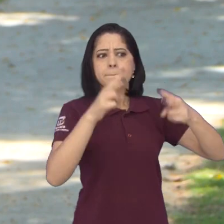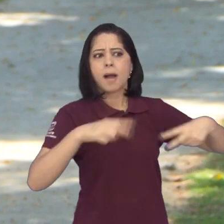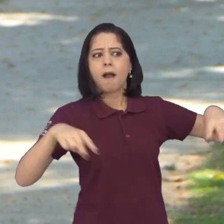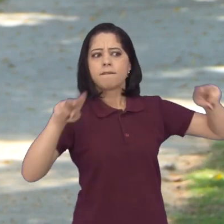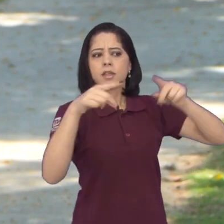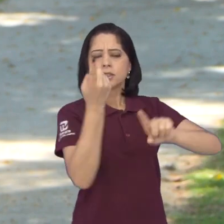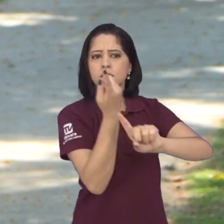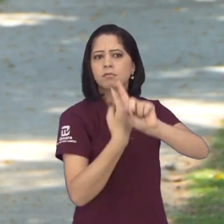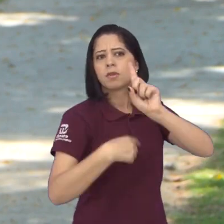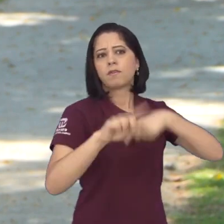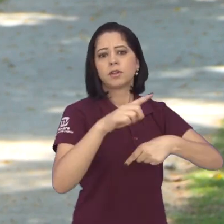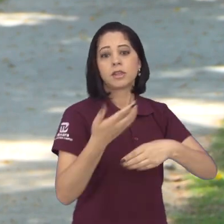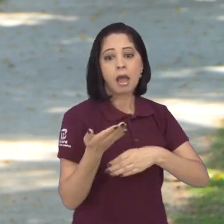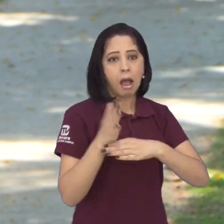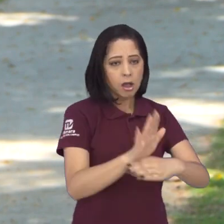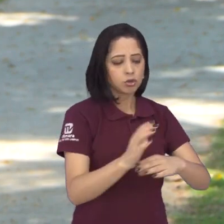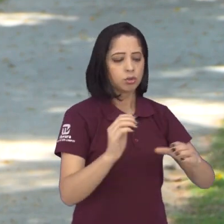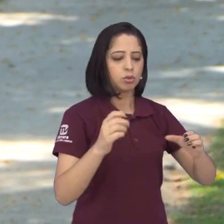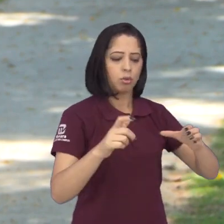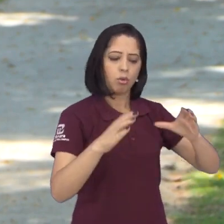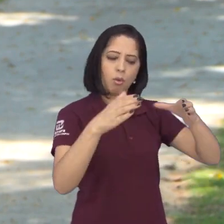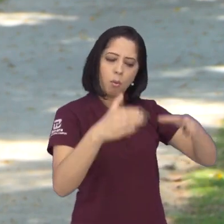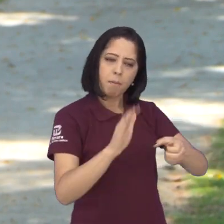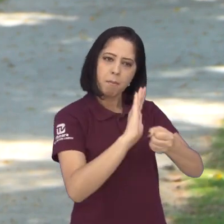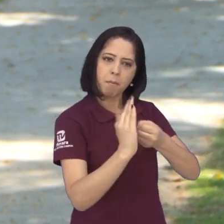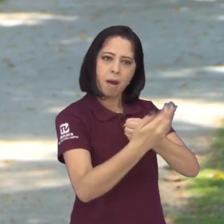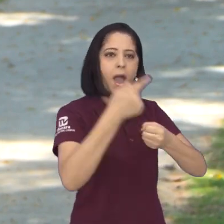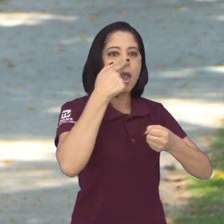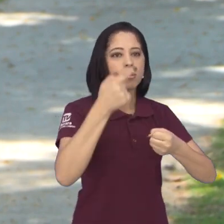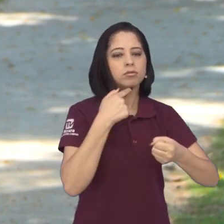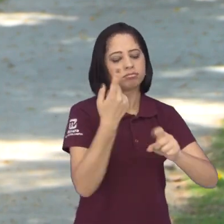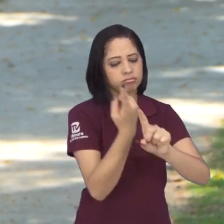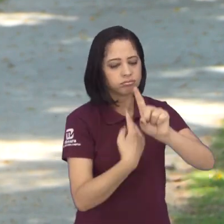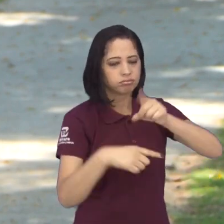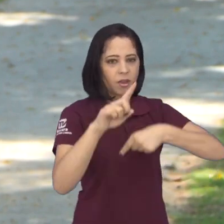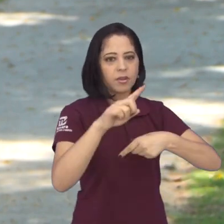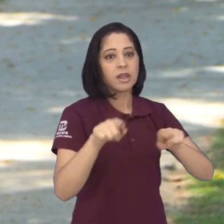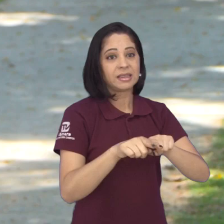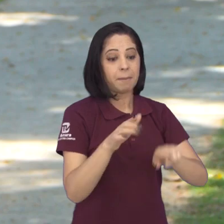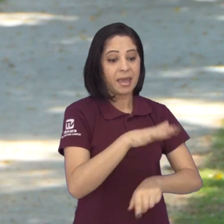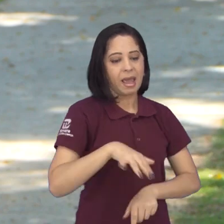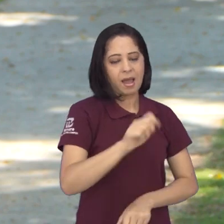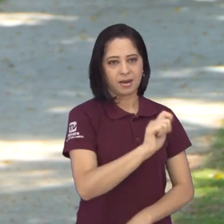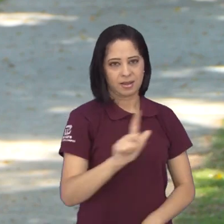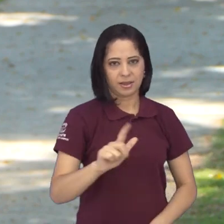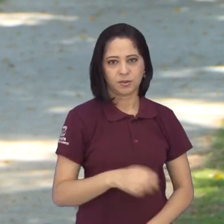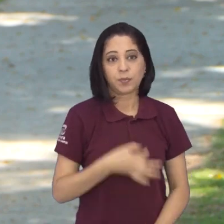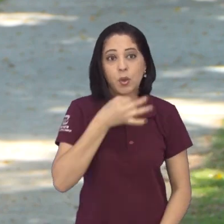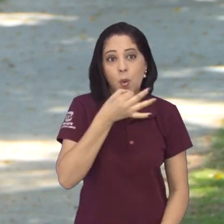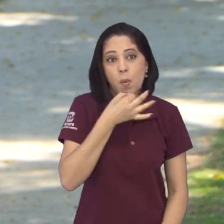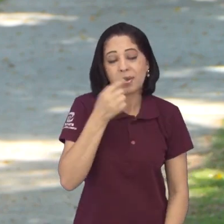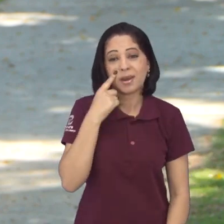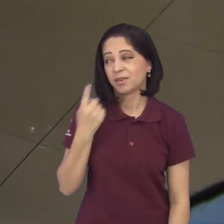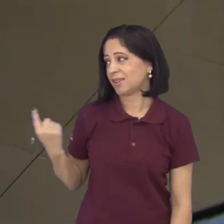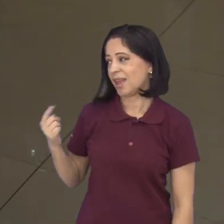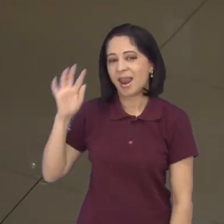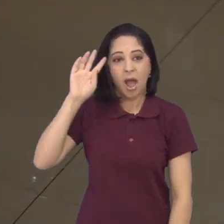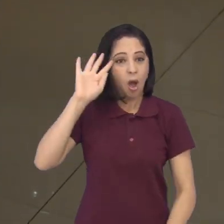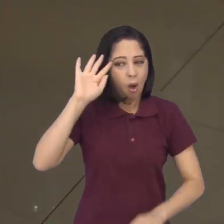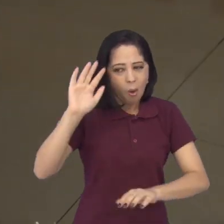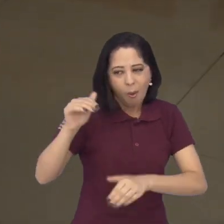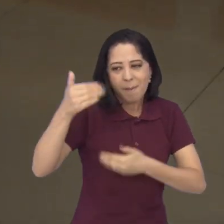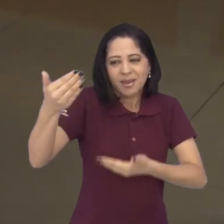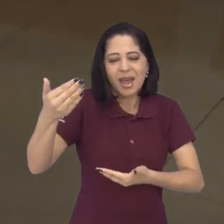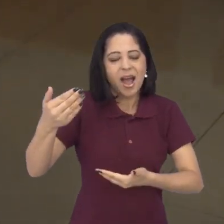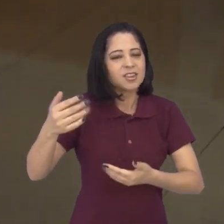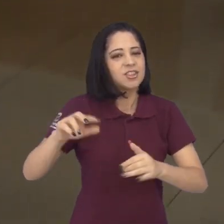ajudou muito a família e ajudou no desenvolvimento tanto no distrito de Eugênio de Melo, quanto também da região leste de São José. Para